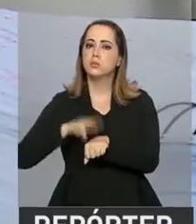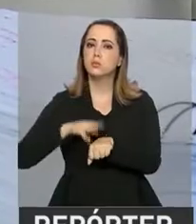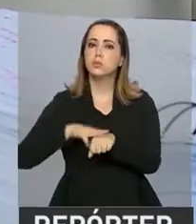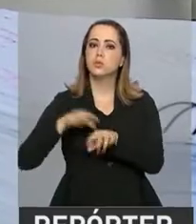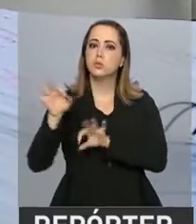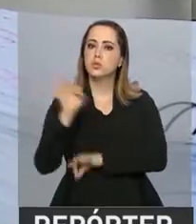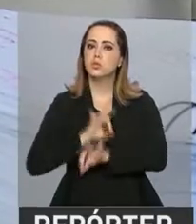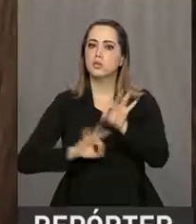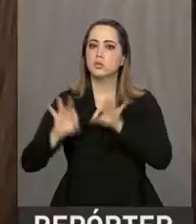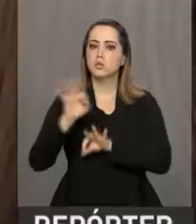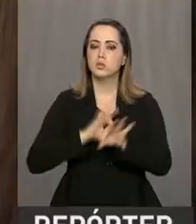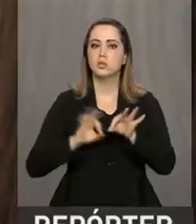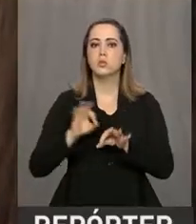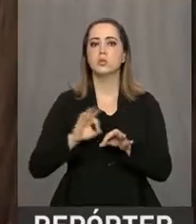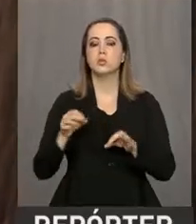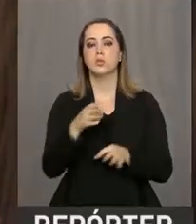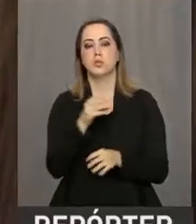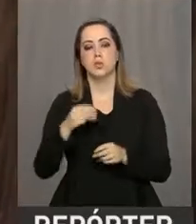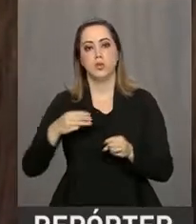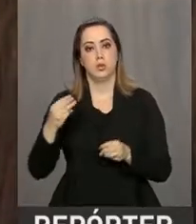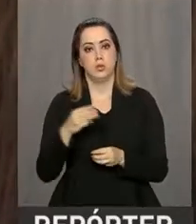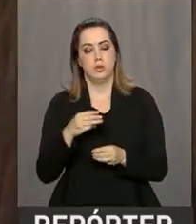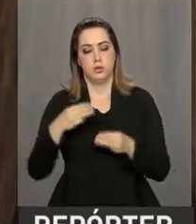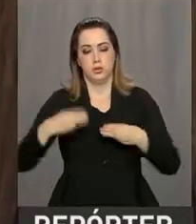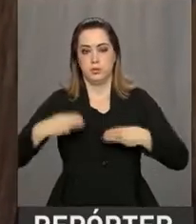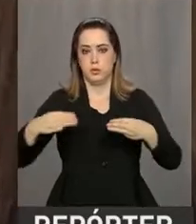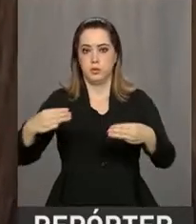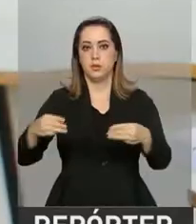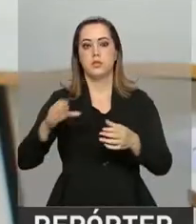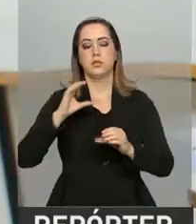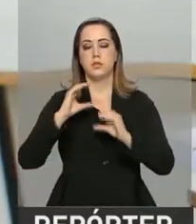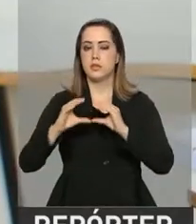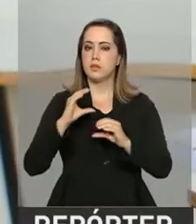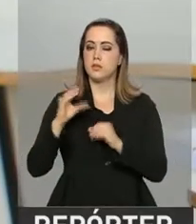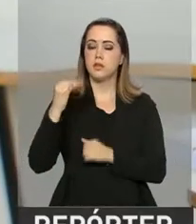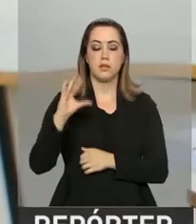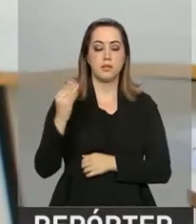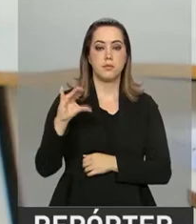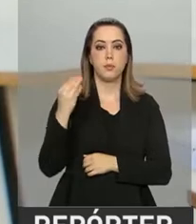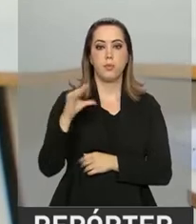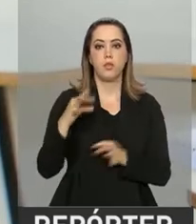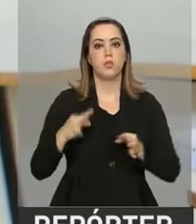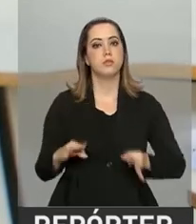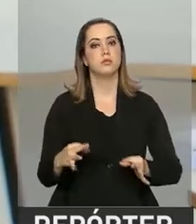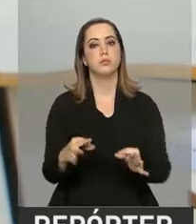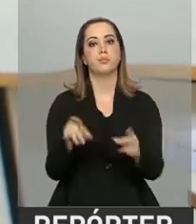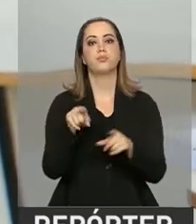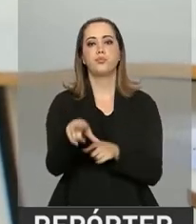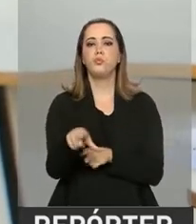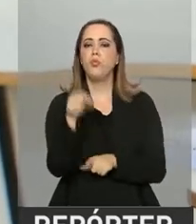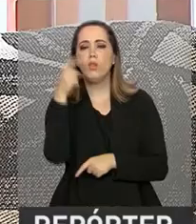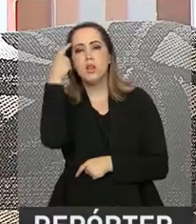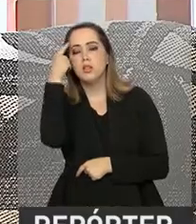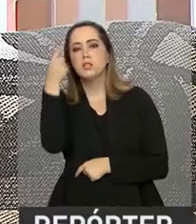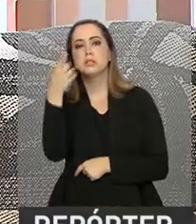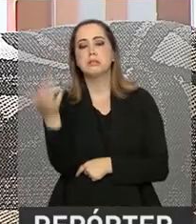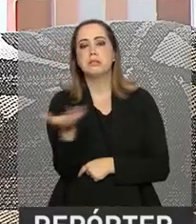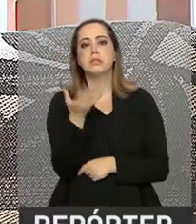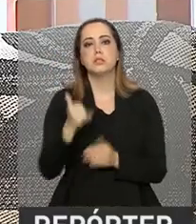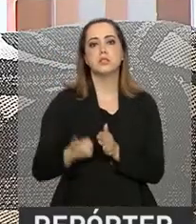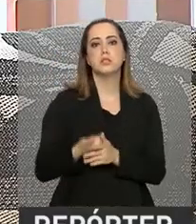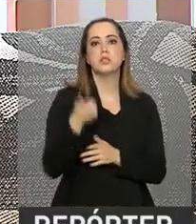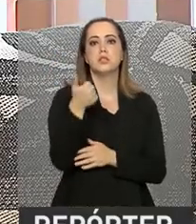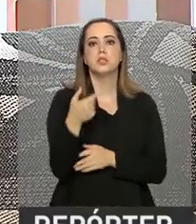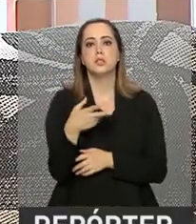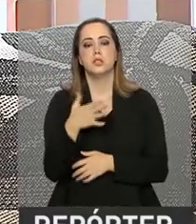tecnologia e inovações e comunicações a idéia é despertar o interesse dos jovens pela matemática 1º t